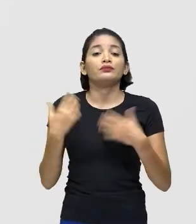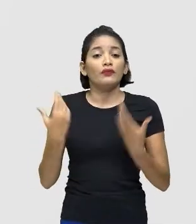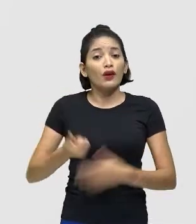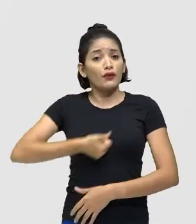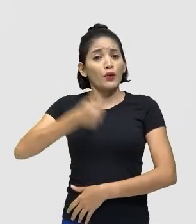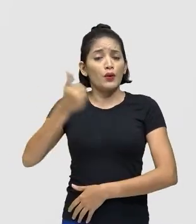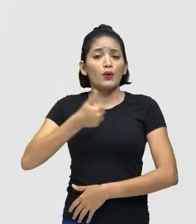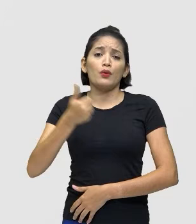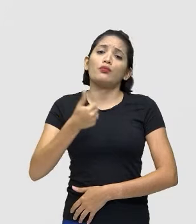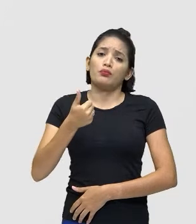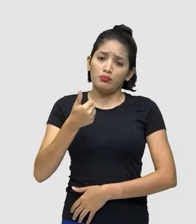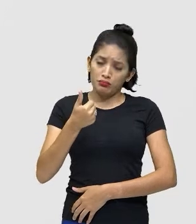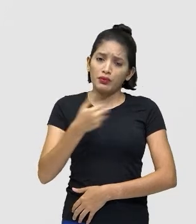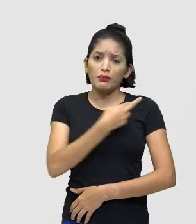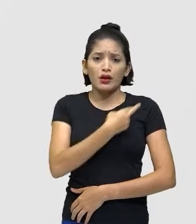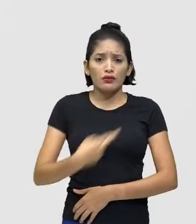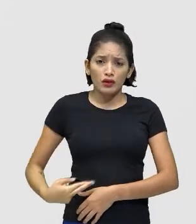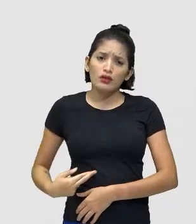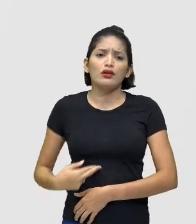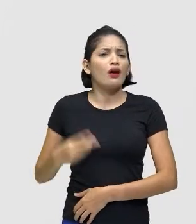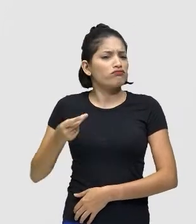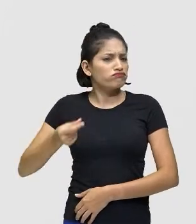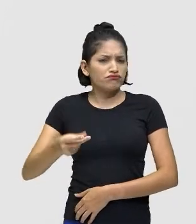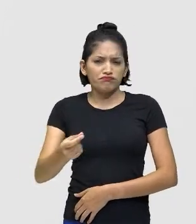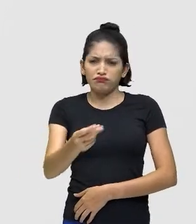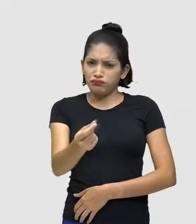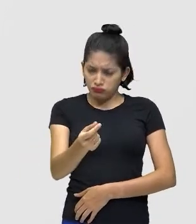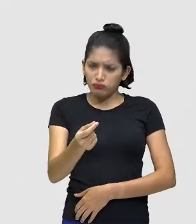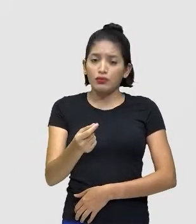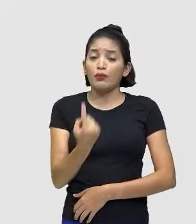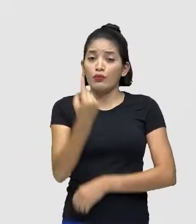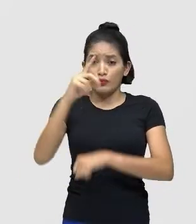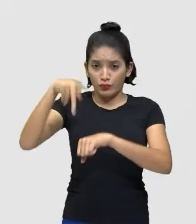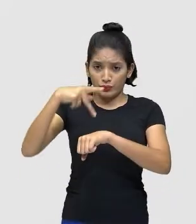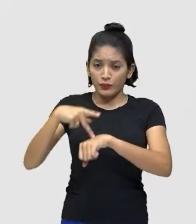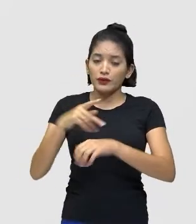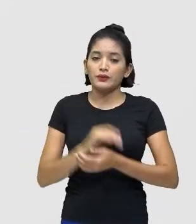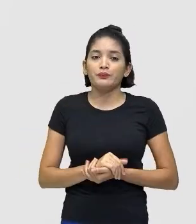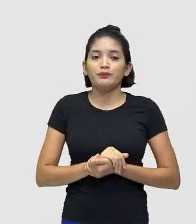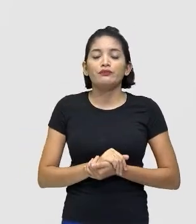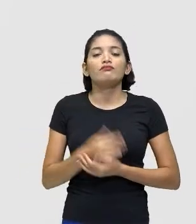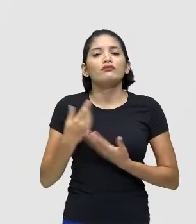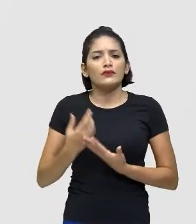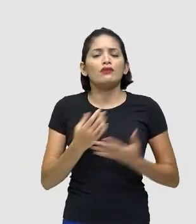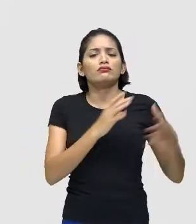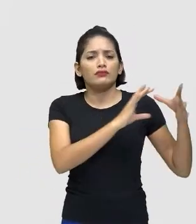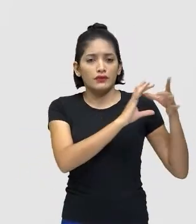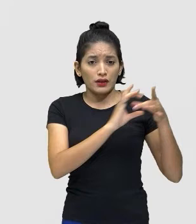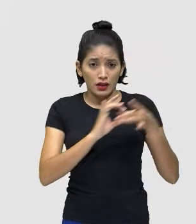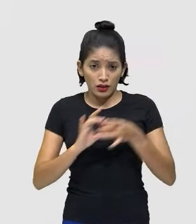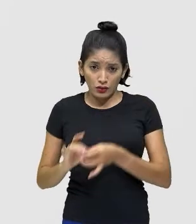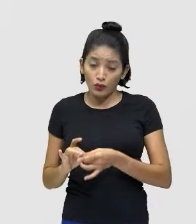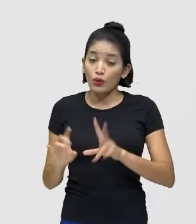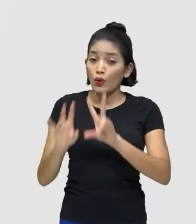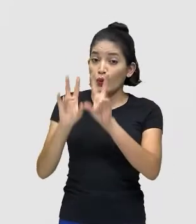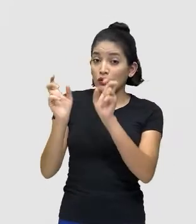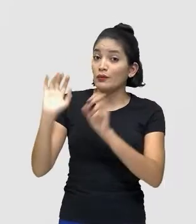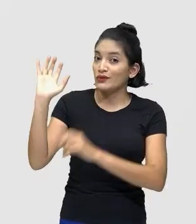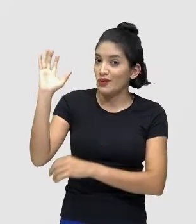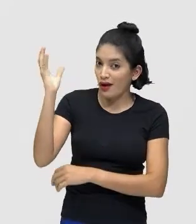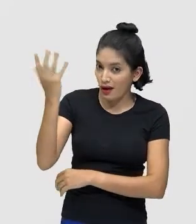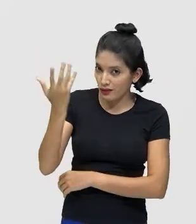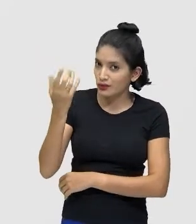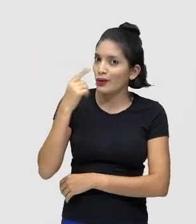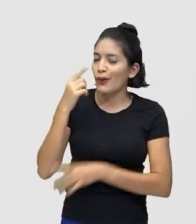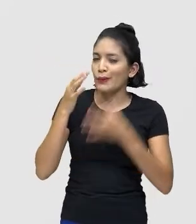o primeiro regime socialista duradouro implantado por um país. Nesse contexto e acerca dos eventos,